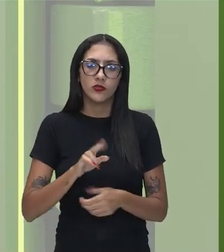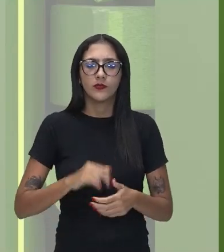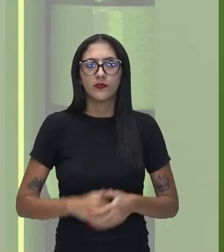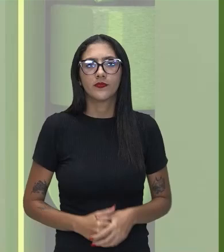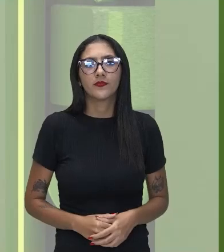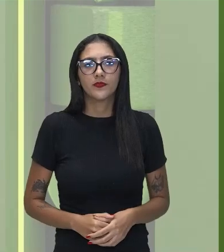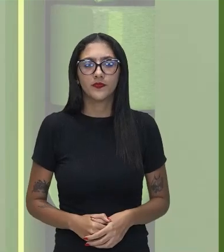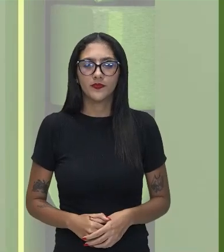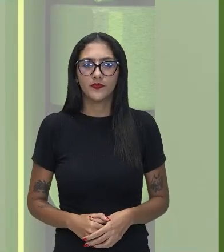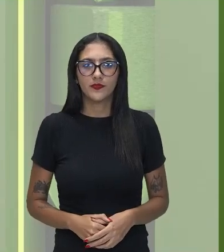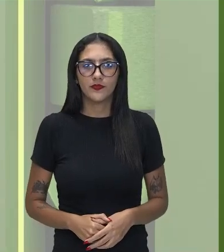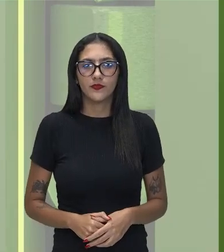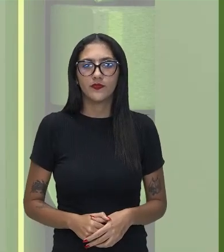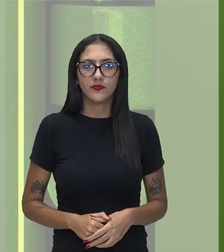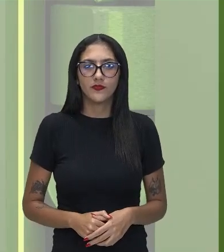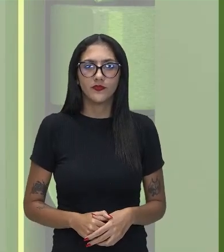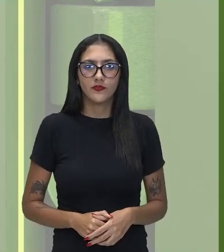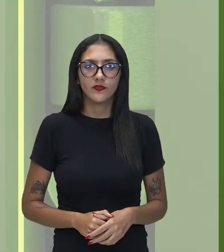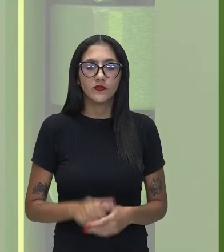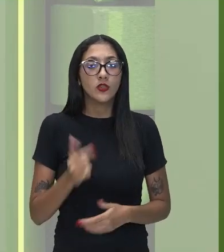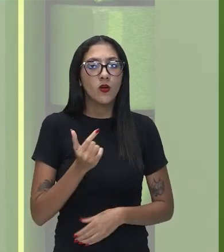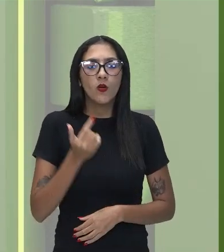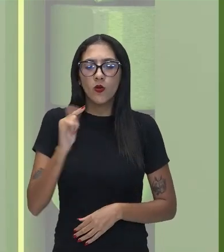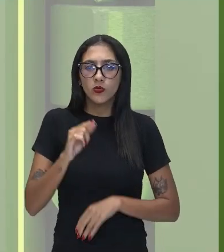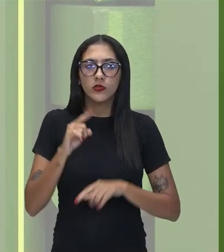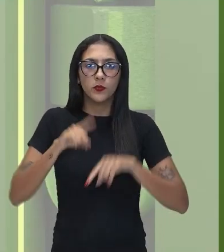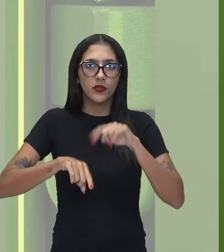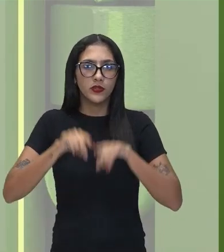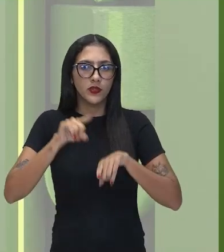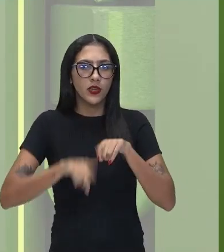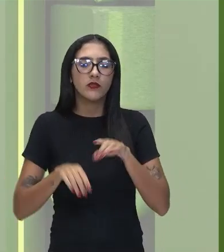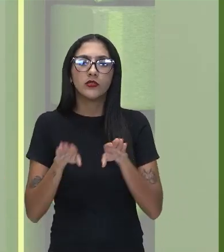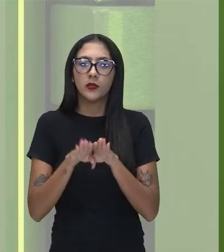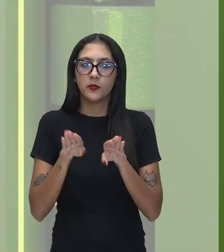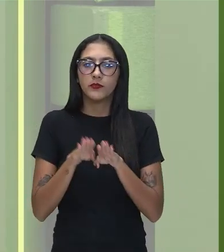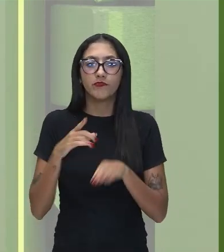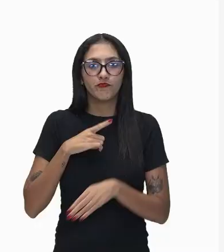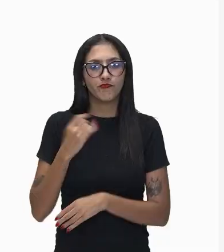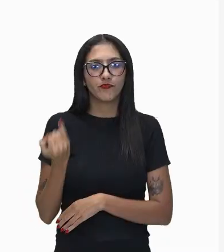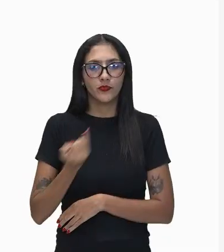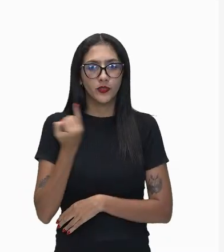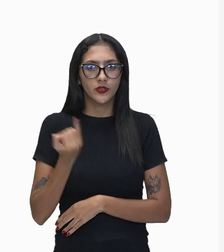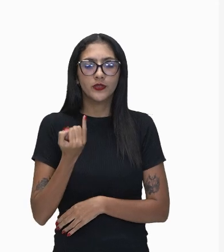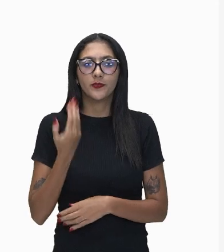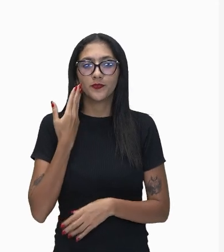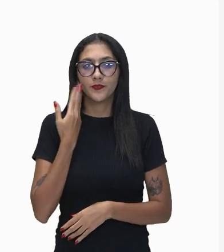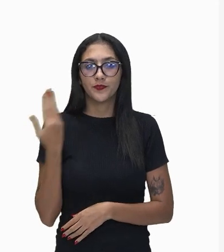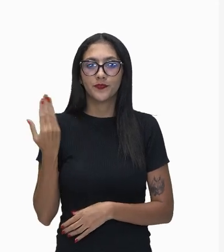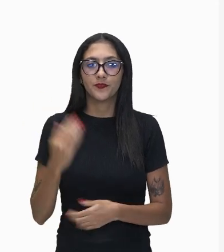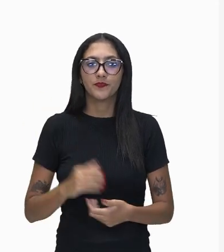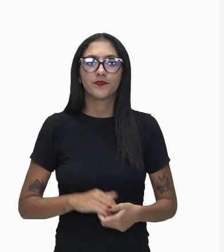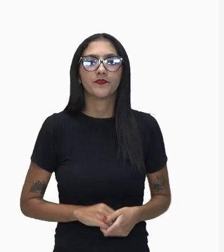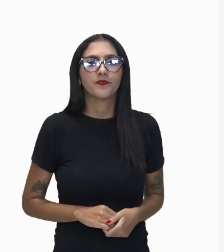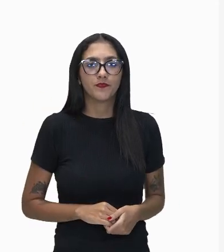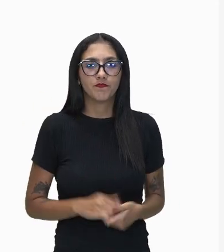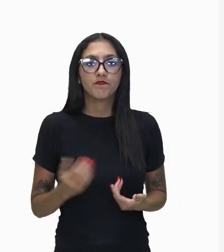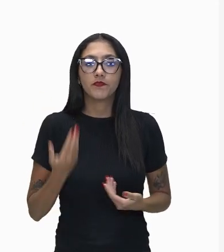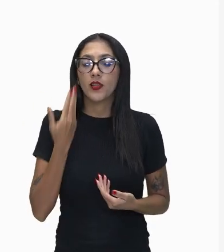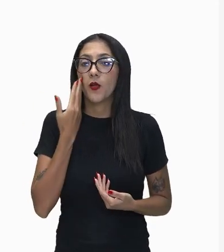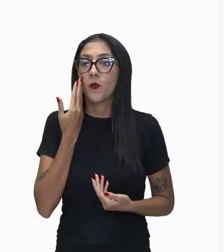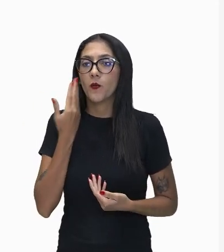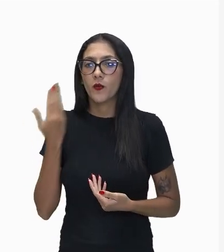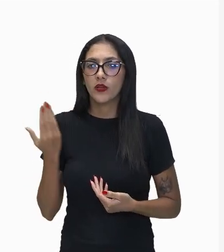Além disso, outros compostos aromáticos, eles também são bastante importantes. Observem esse outro aqui. Esse daqui é